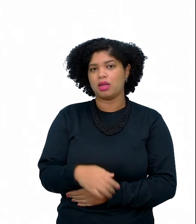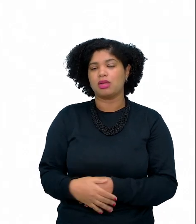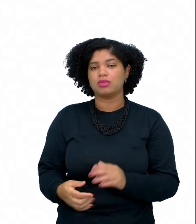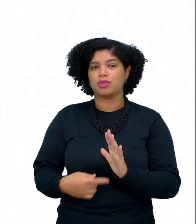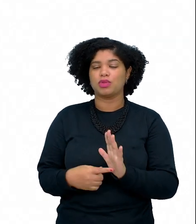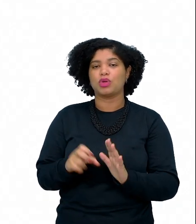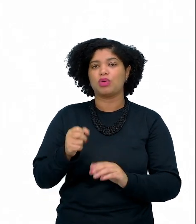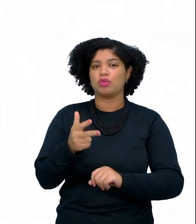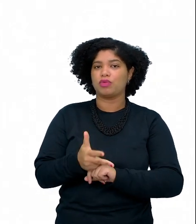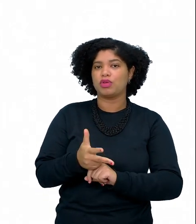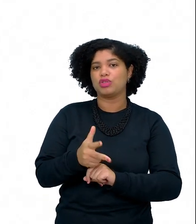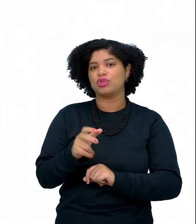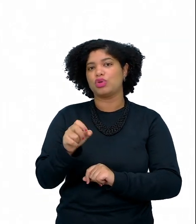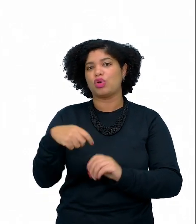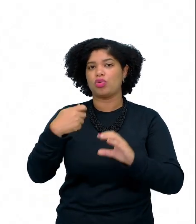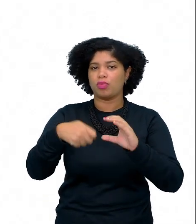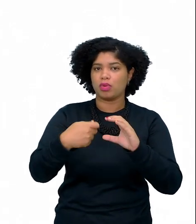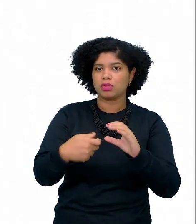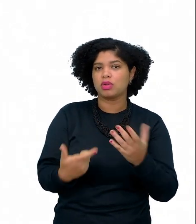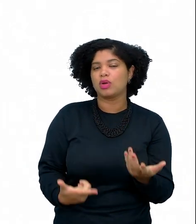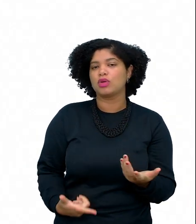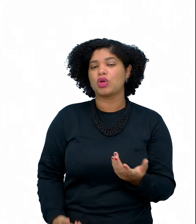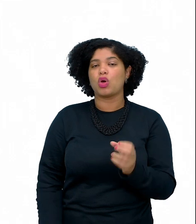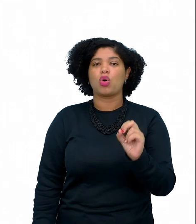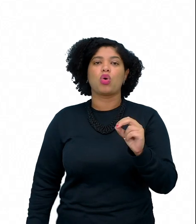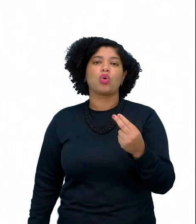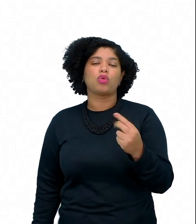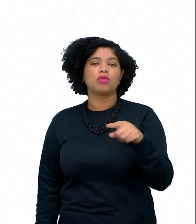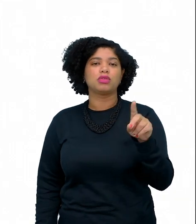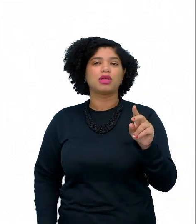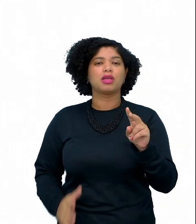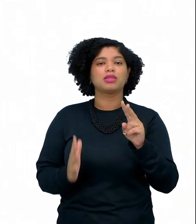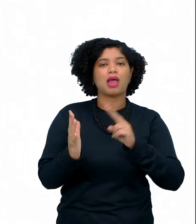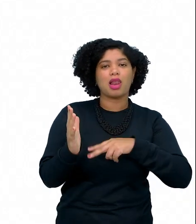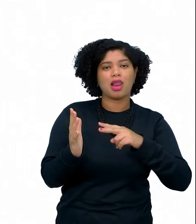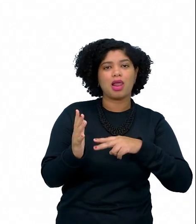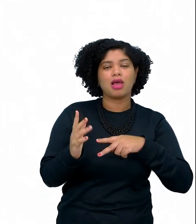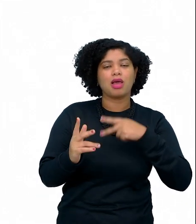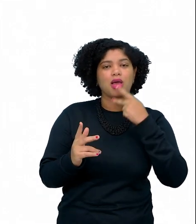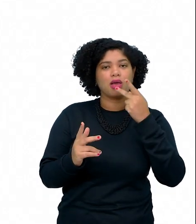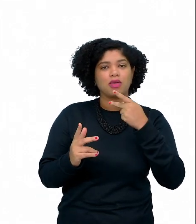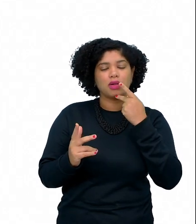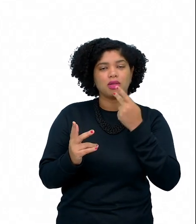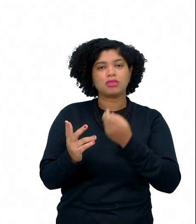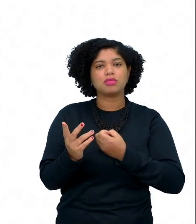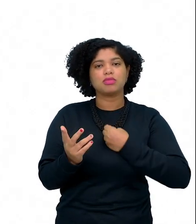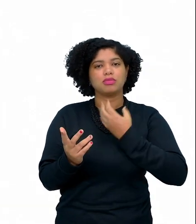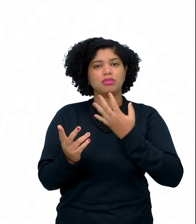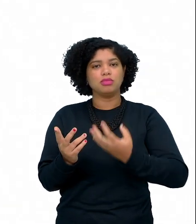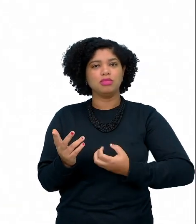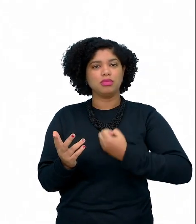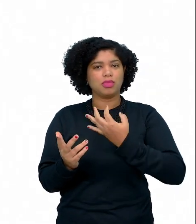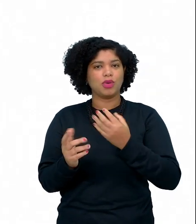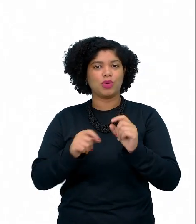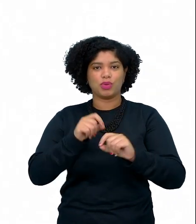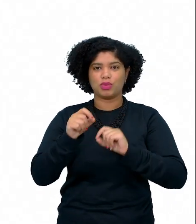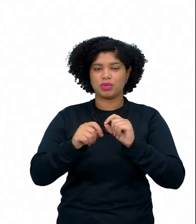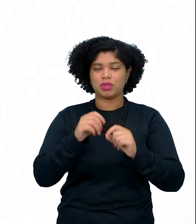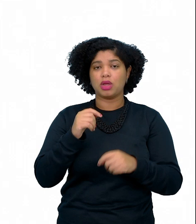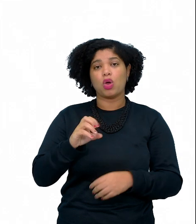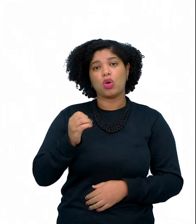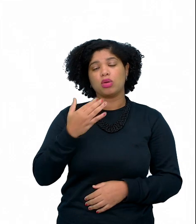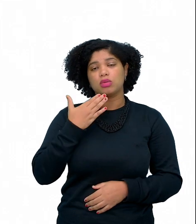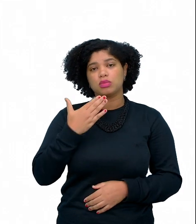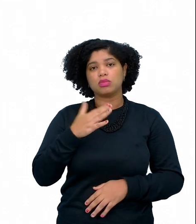ou por vídeo, ou por imagem, ou vocês mesmos fazerem essa leitura desses poemas, ou se tiver possibilidade, pedir para fazer